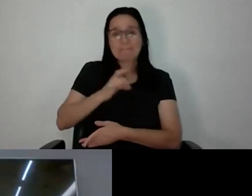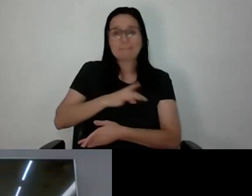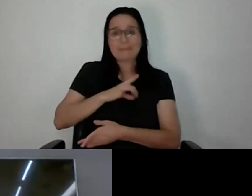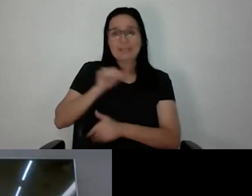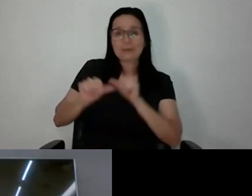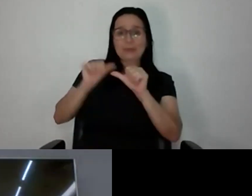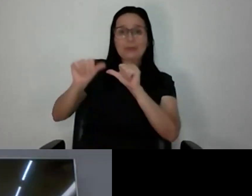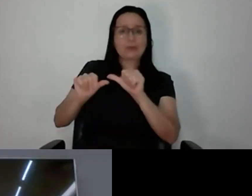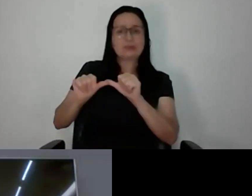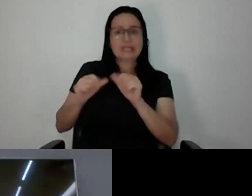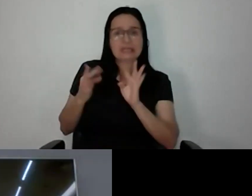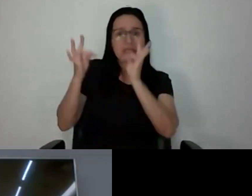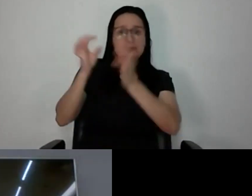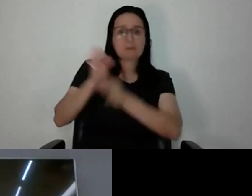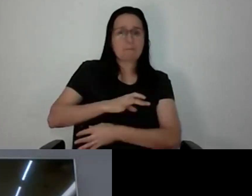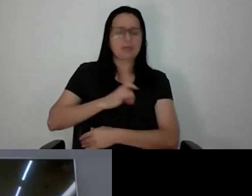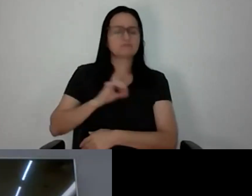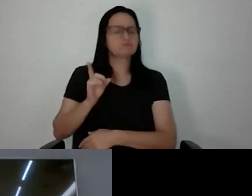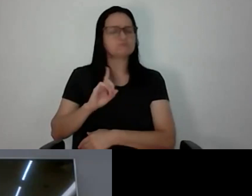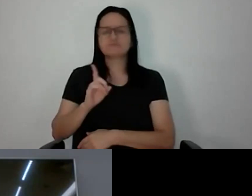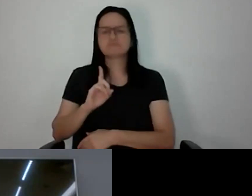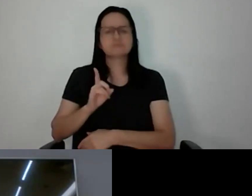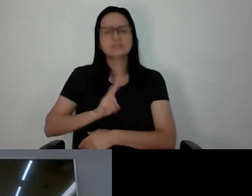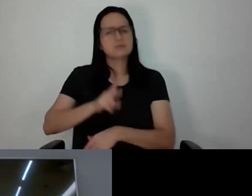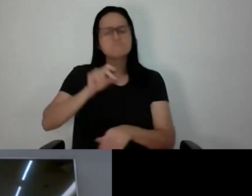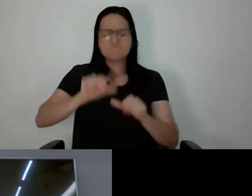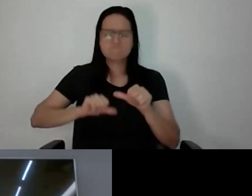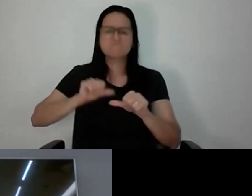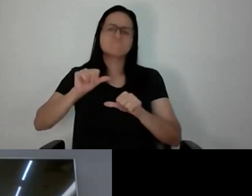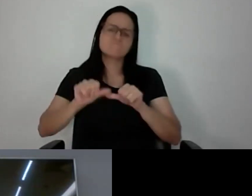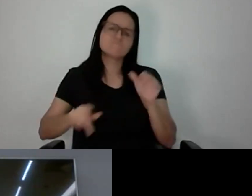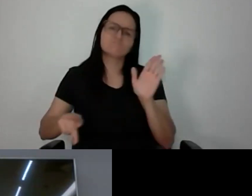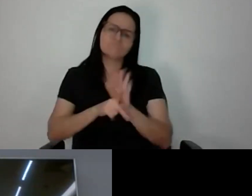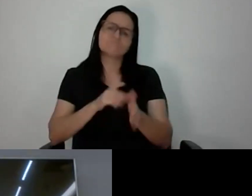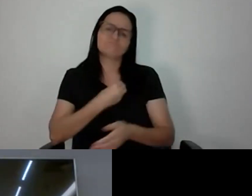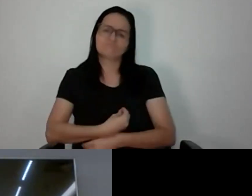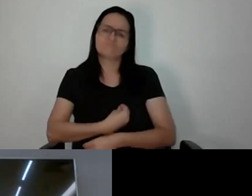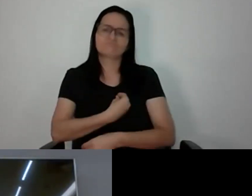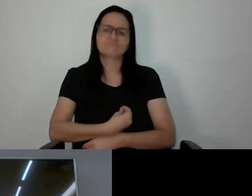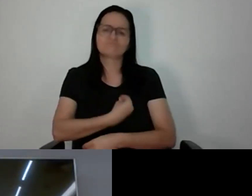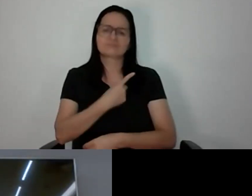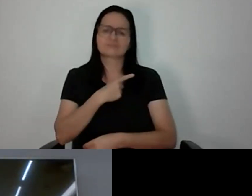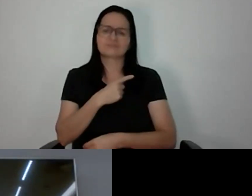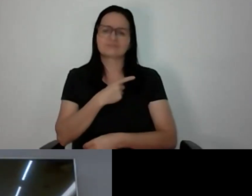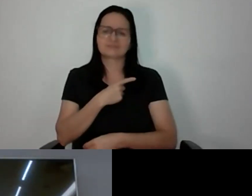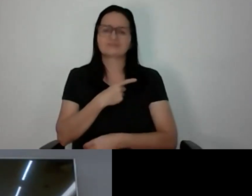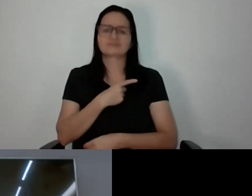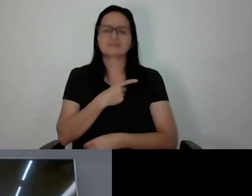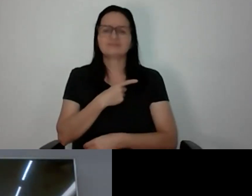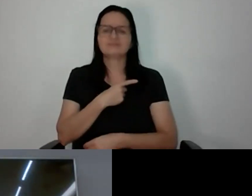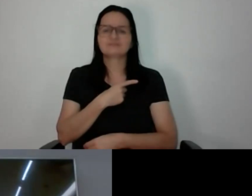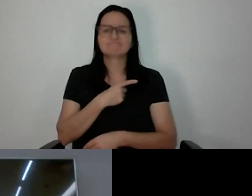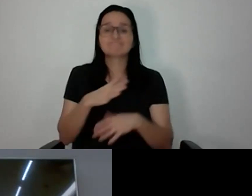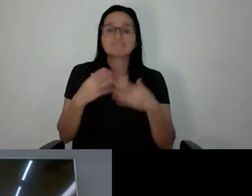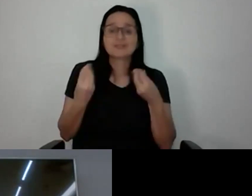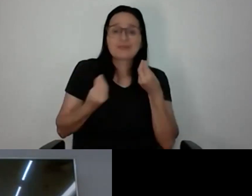da tecnologia e da mudança de paradigma tecnológico, que a gente é inerente à nossa vivência. No entanto, é interessante a gente observar que